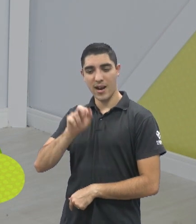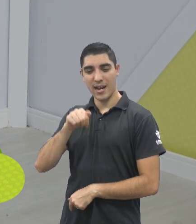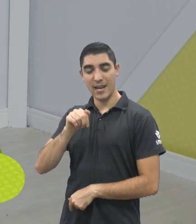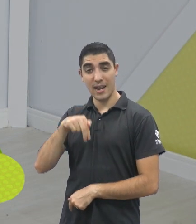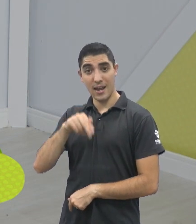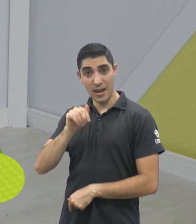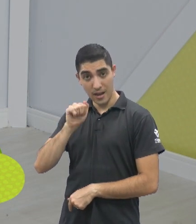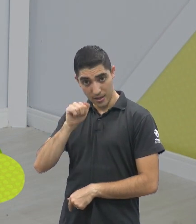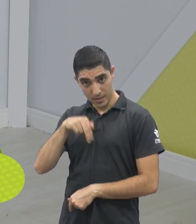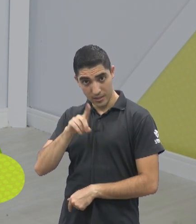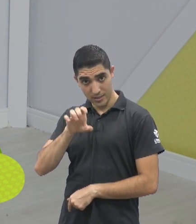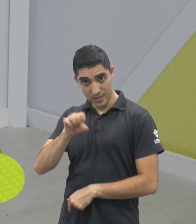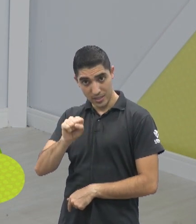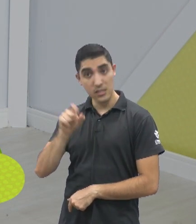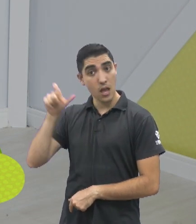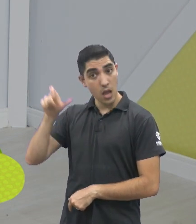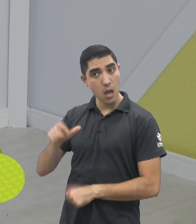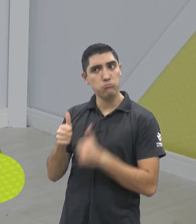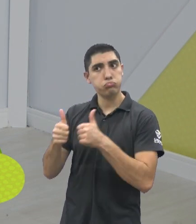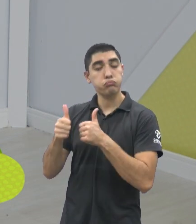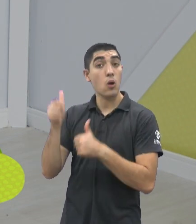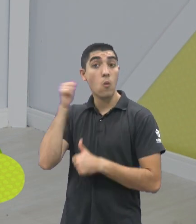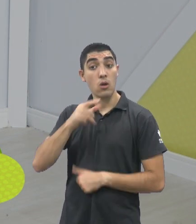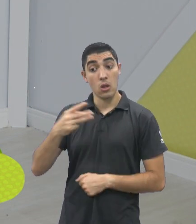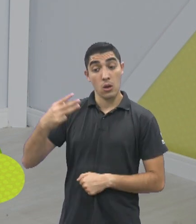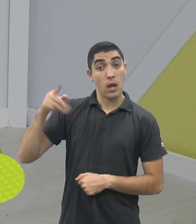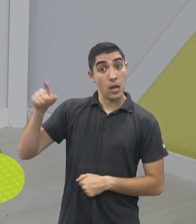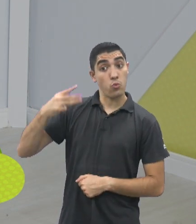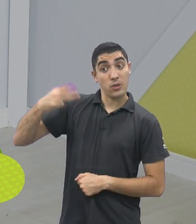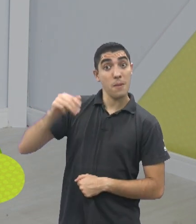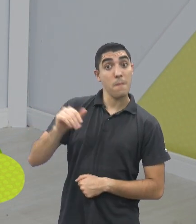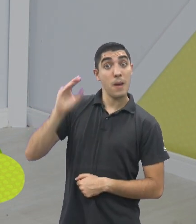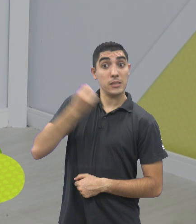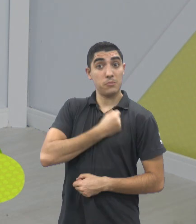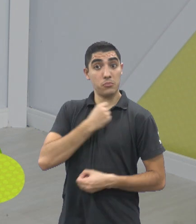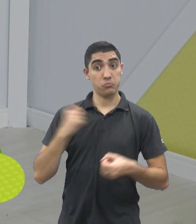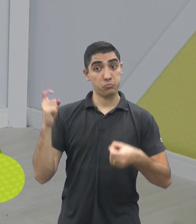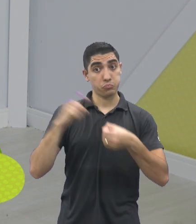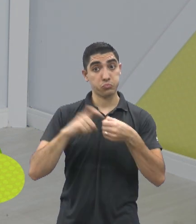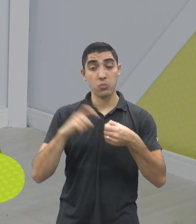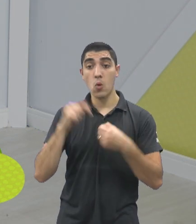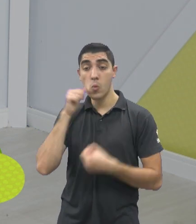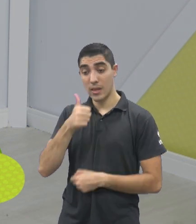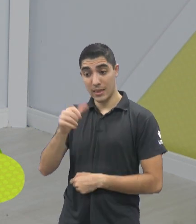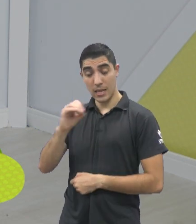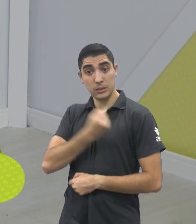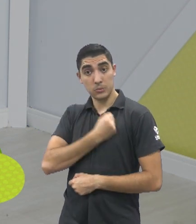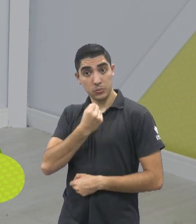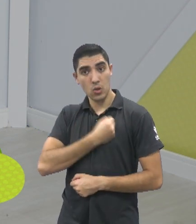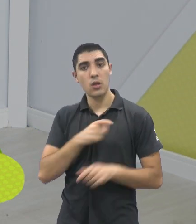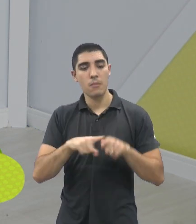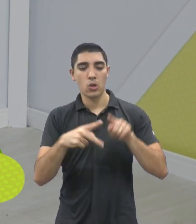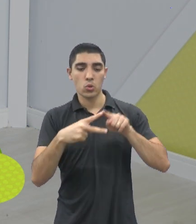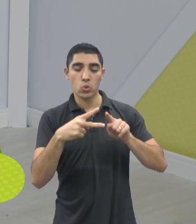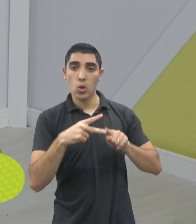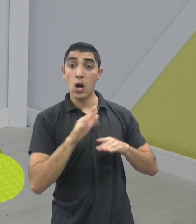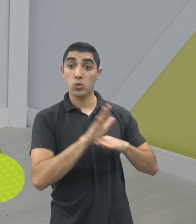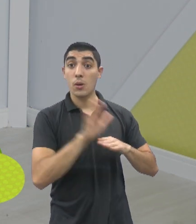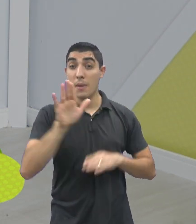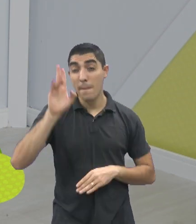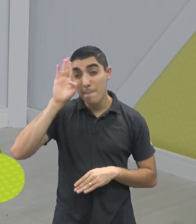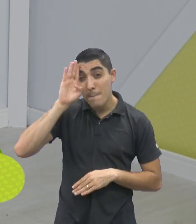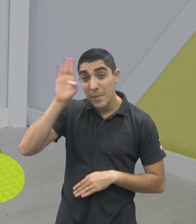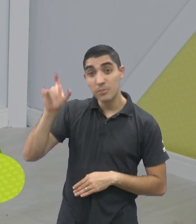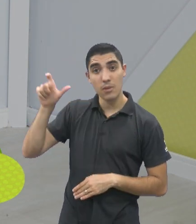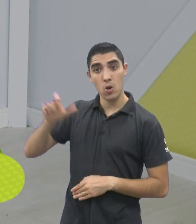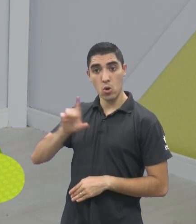ele estreou muito bem, sendo o terceiro melhor pontuador da equipe do São José, anotando 10 pontos e 2 rebotes, mas o principal pontuador da partida, Douglas